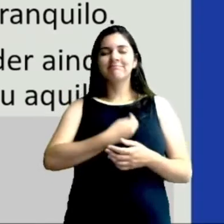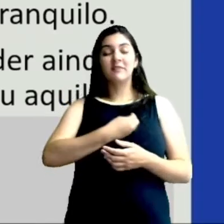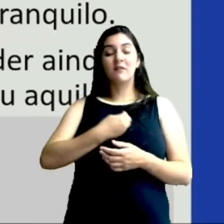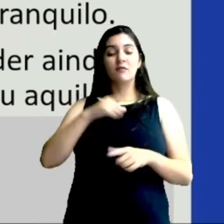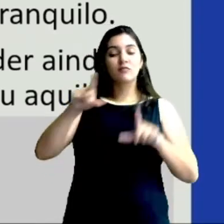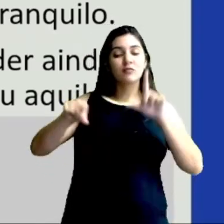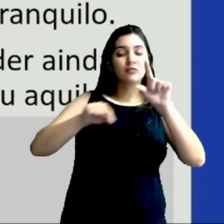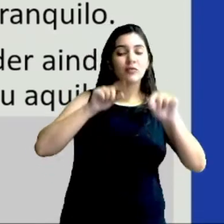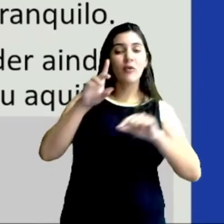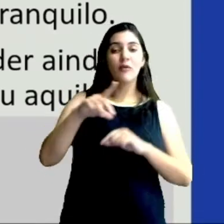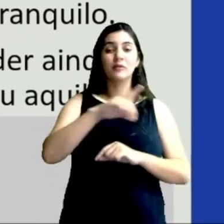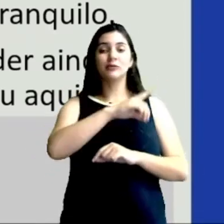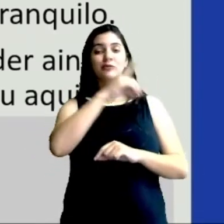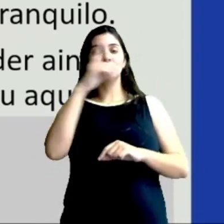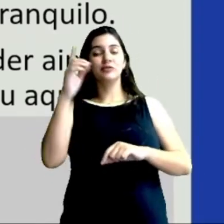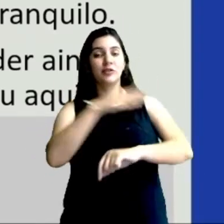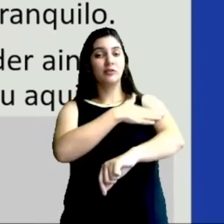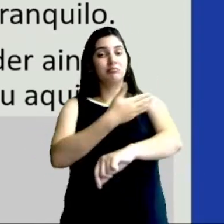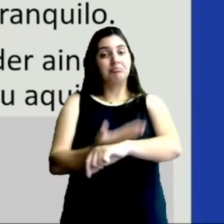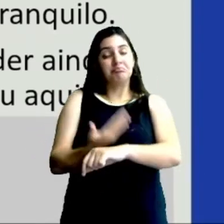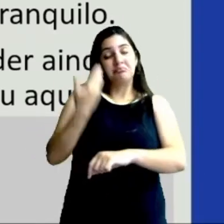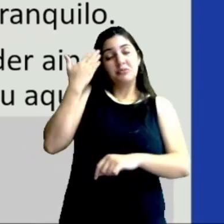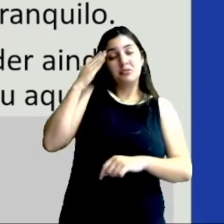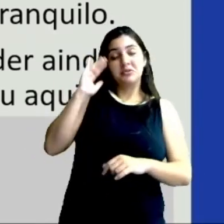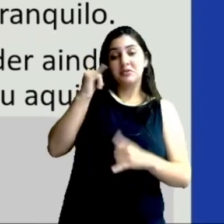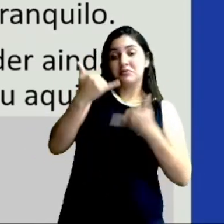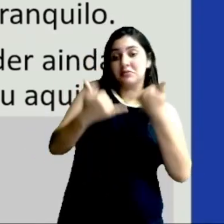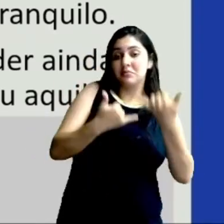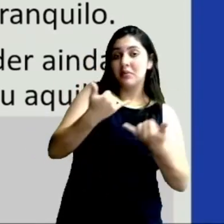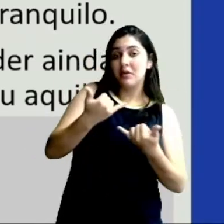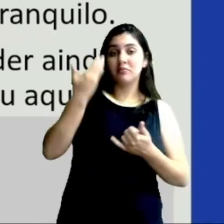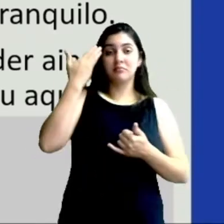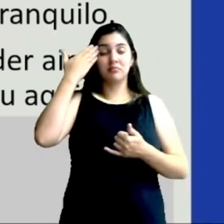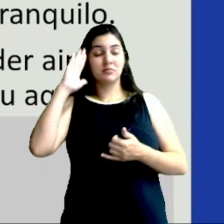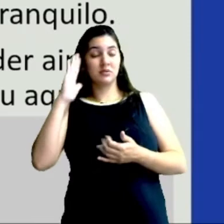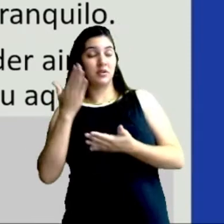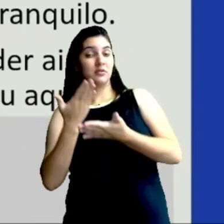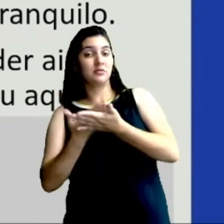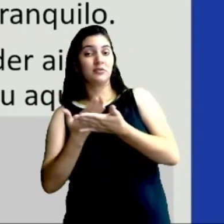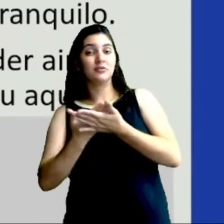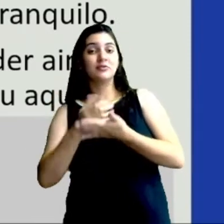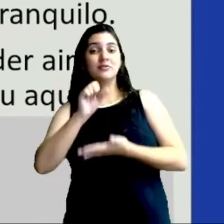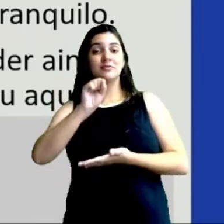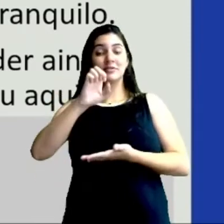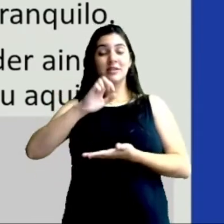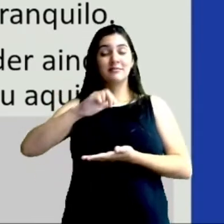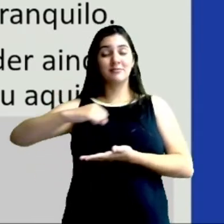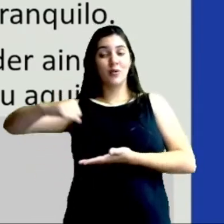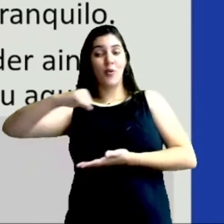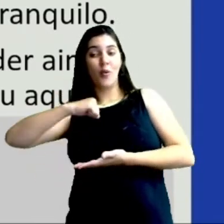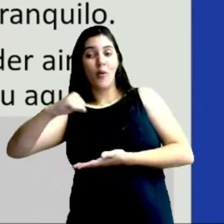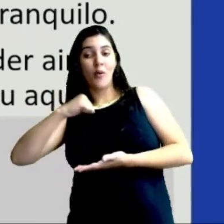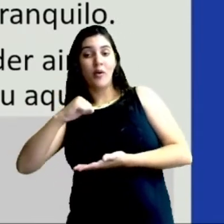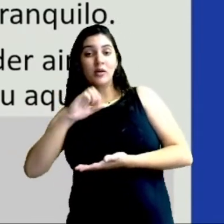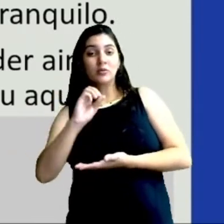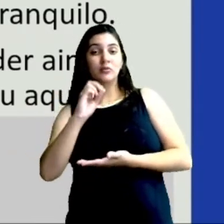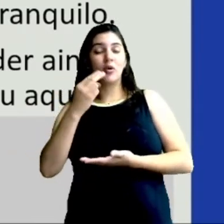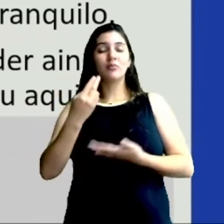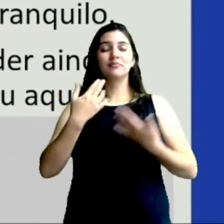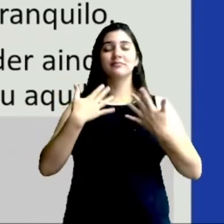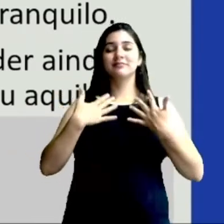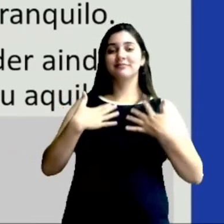não sei se brinco não sei se estudo se saio correndo ou fico